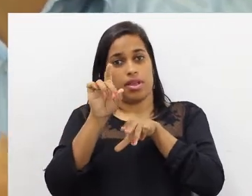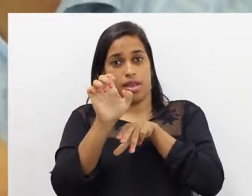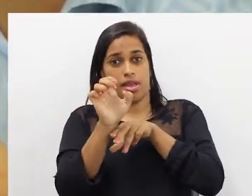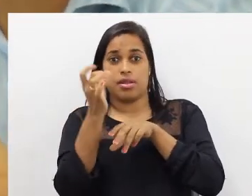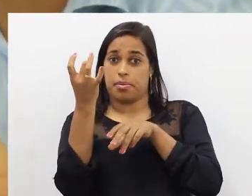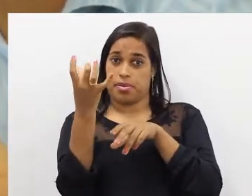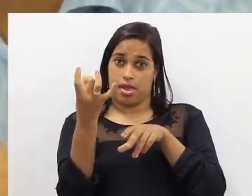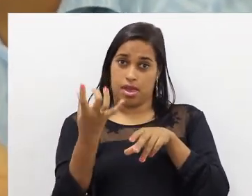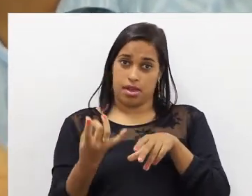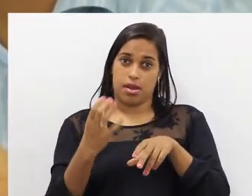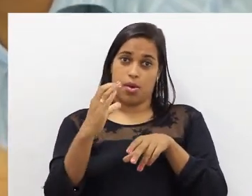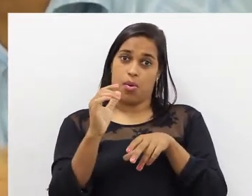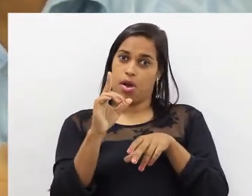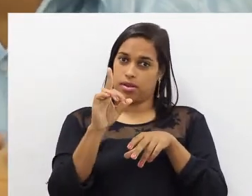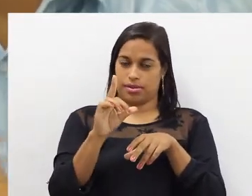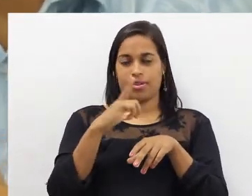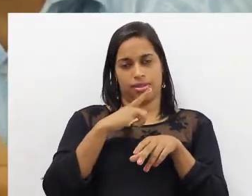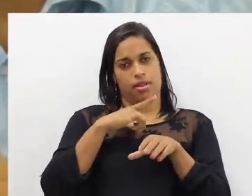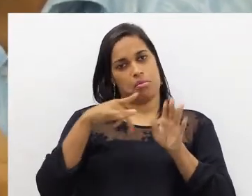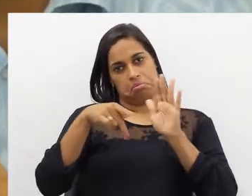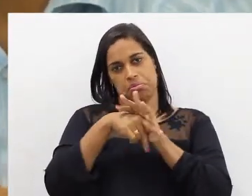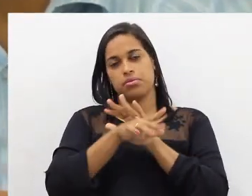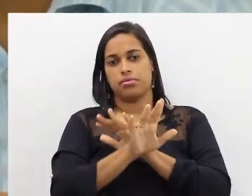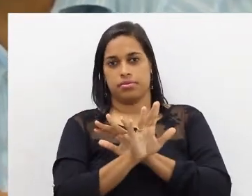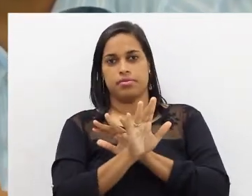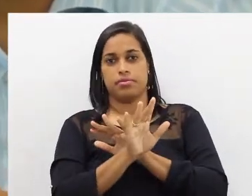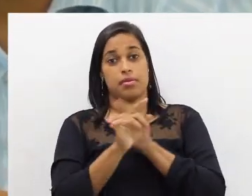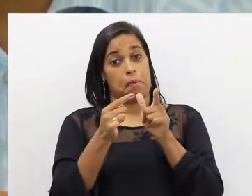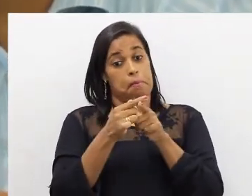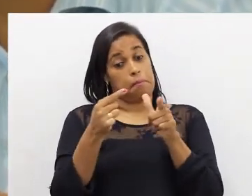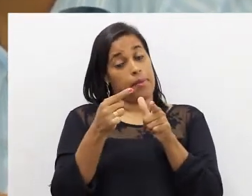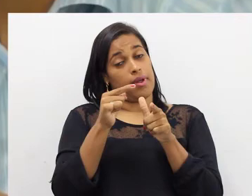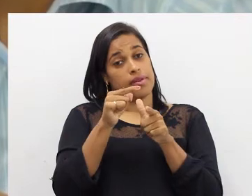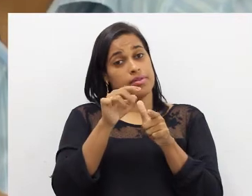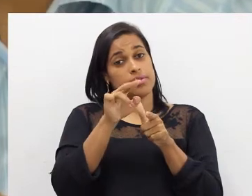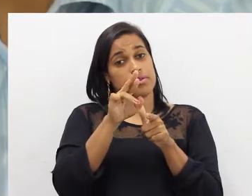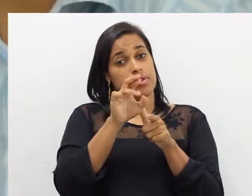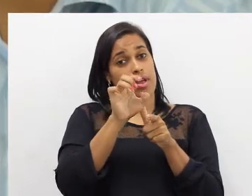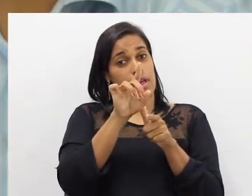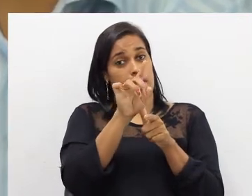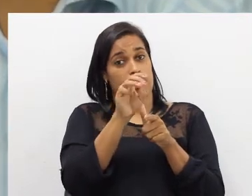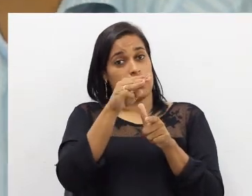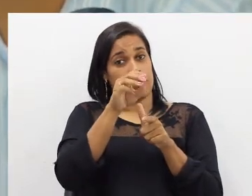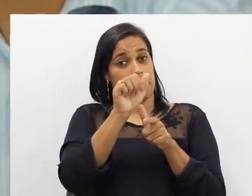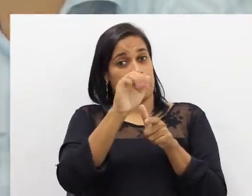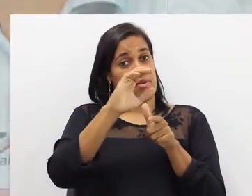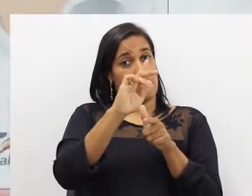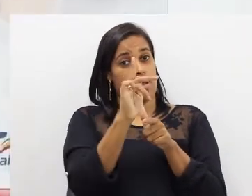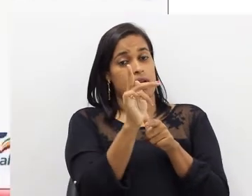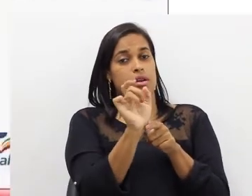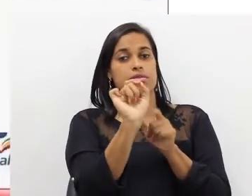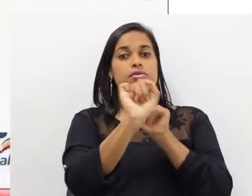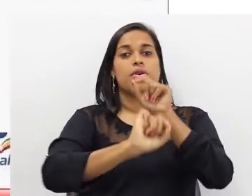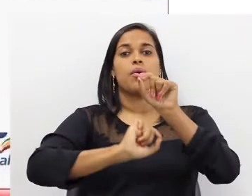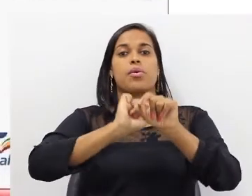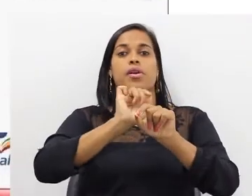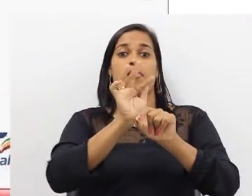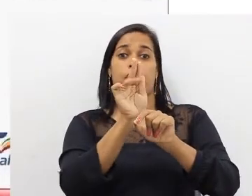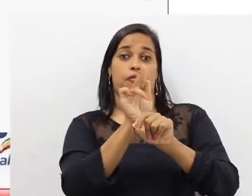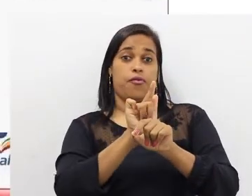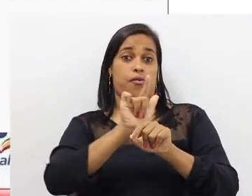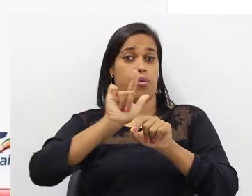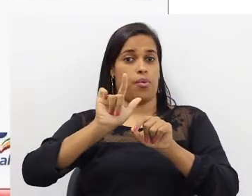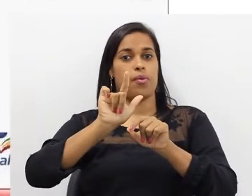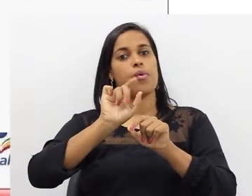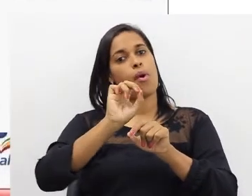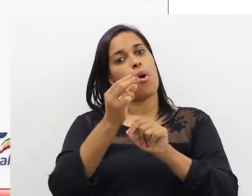cada e o próprio cabo da placa de rede. Só que o grande lance da rede mesh é justamente a rede full mesh, ou a rede